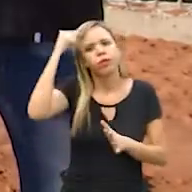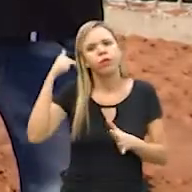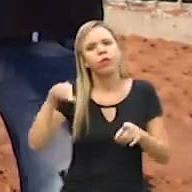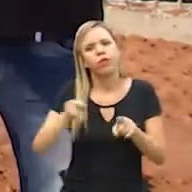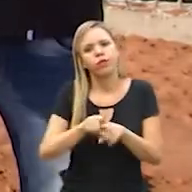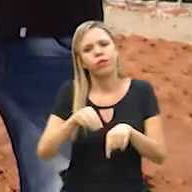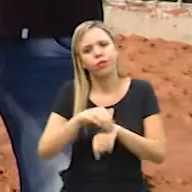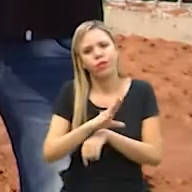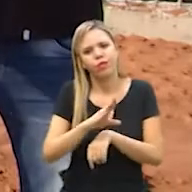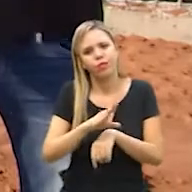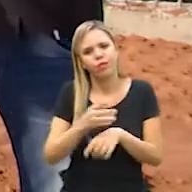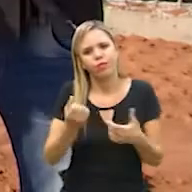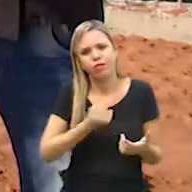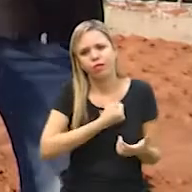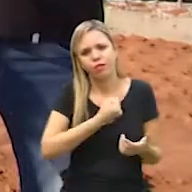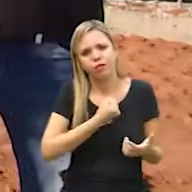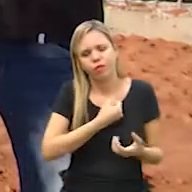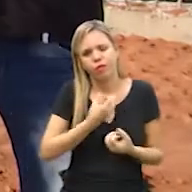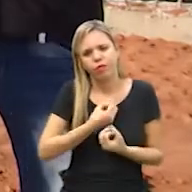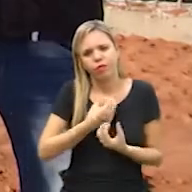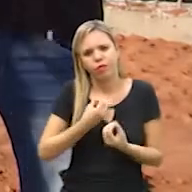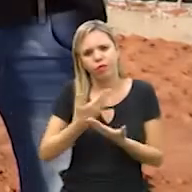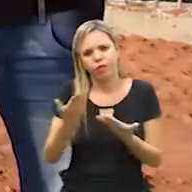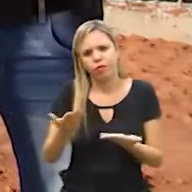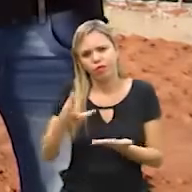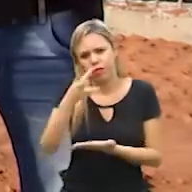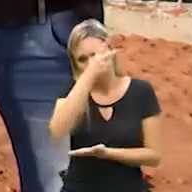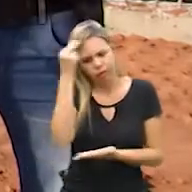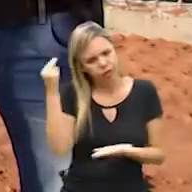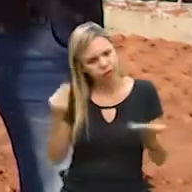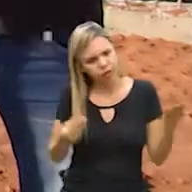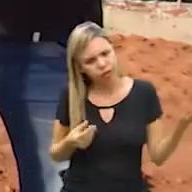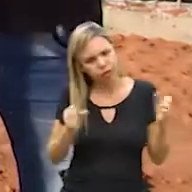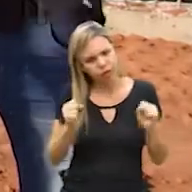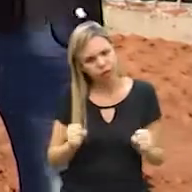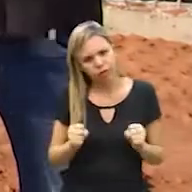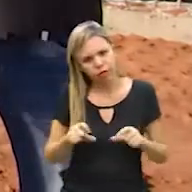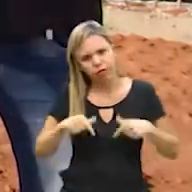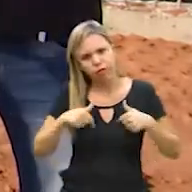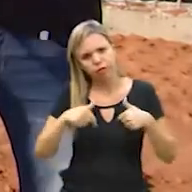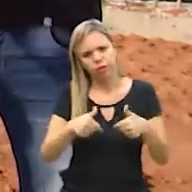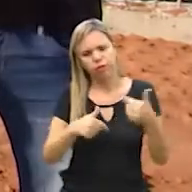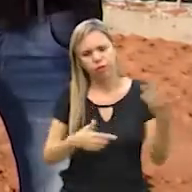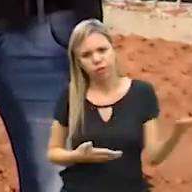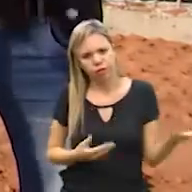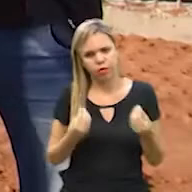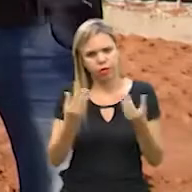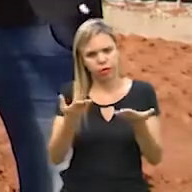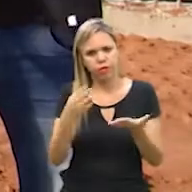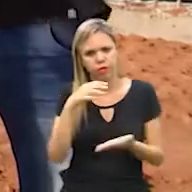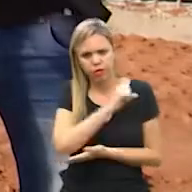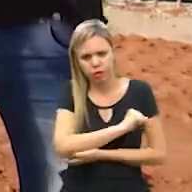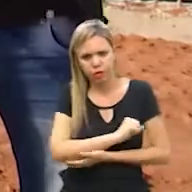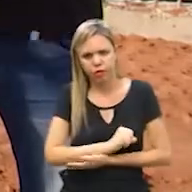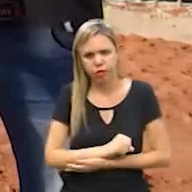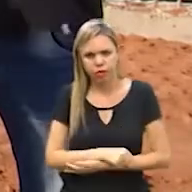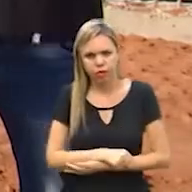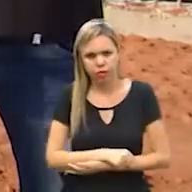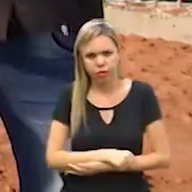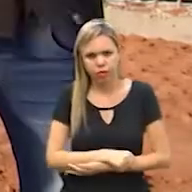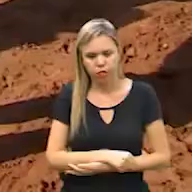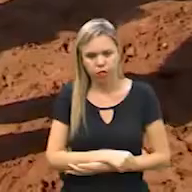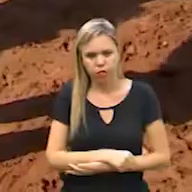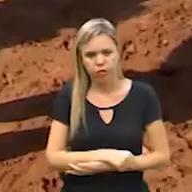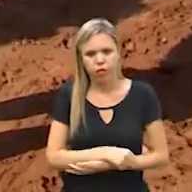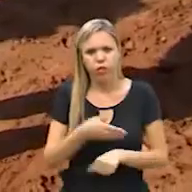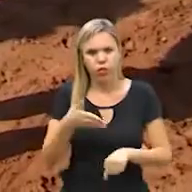Rodrigo? E trazer o maior número de informações para que a prefeitura possa tomar as atitudes e entregá-la o mais rápido